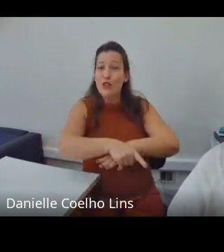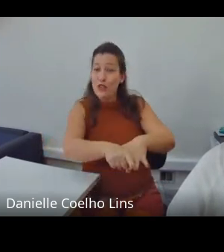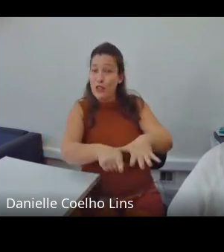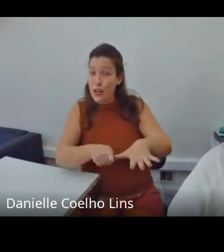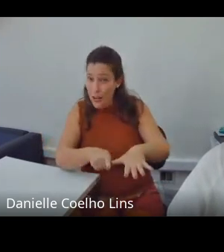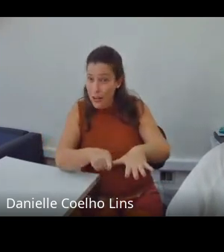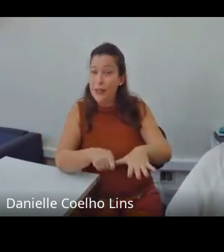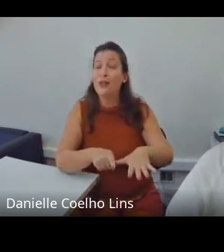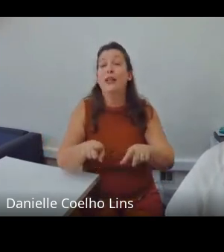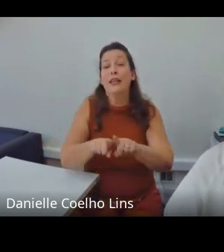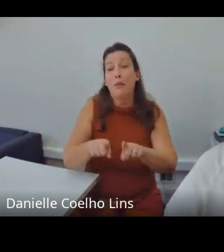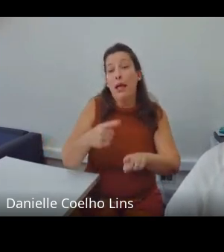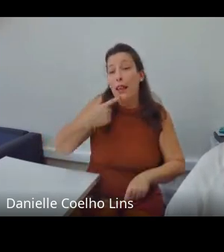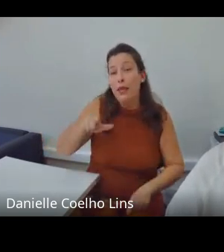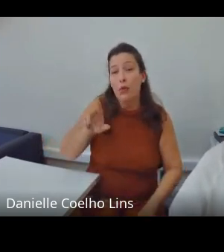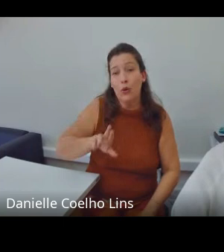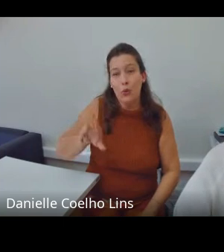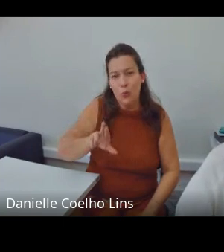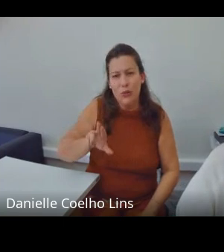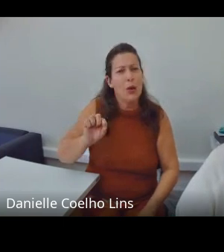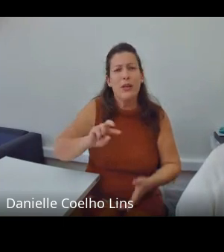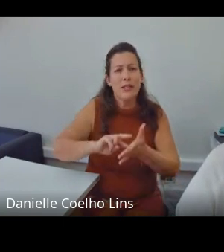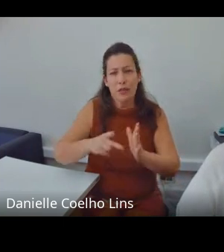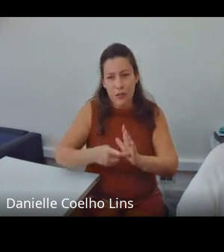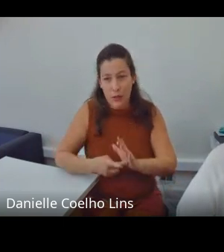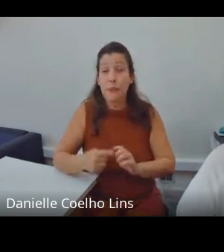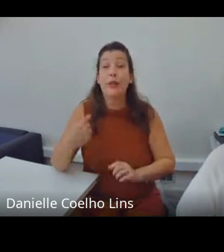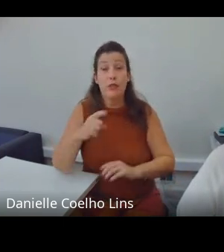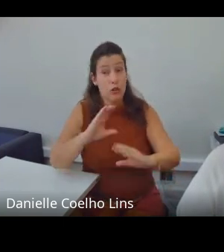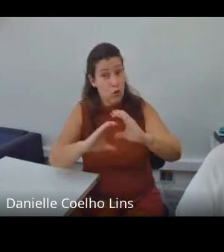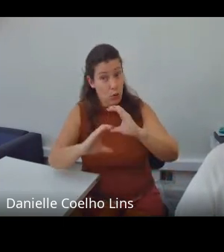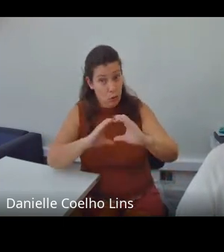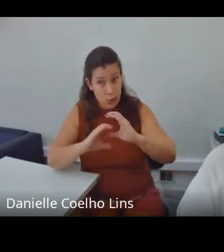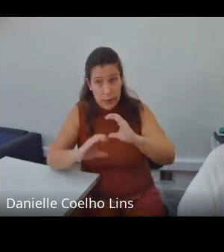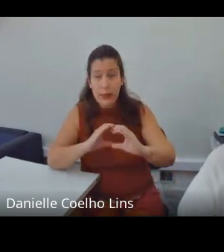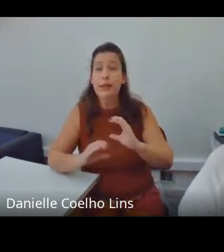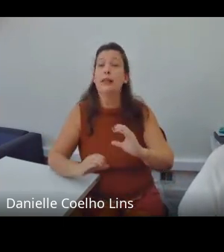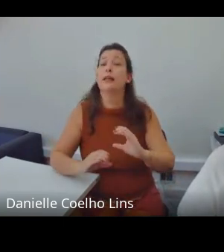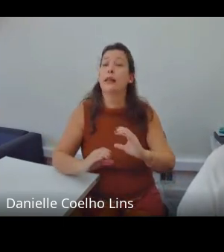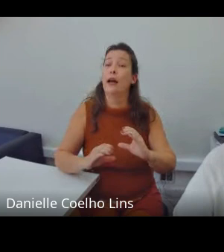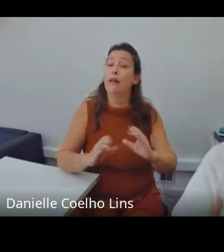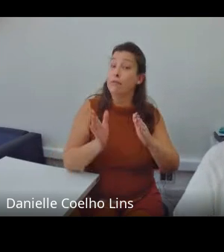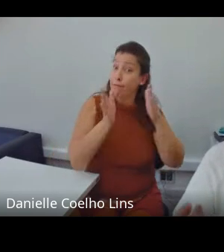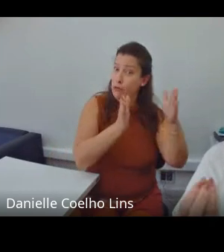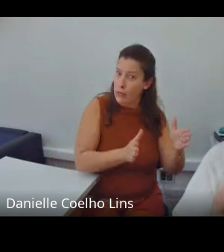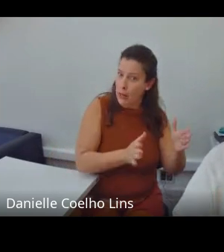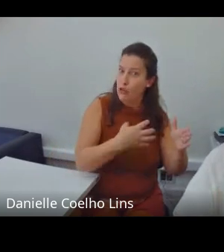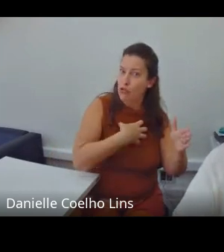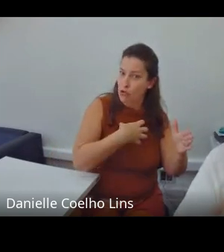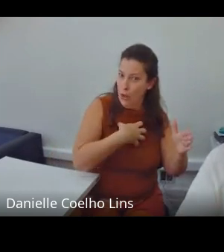discurso e de língua em uso. O que é isso? A gente se comunica em determinadas situações de determinadas formas e a